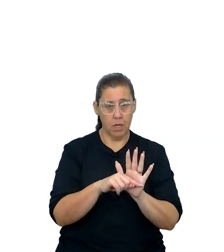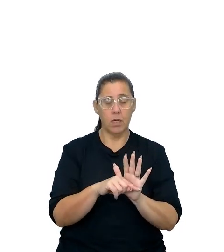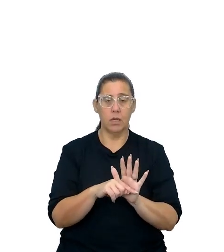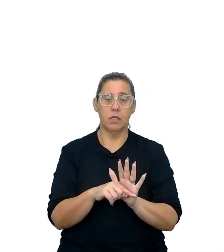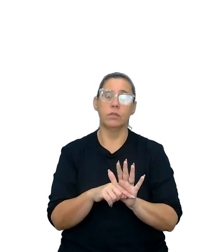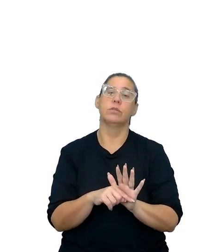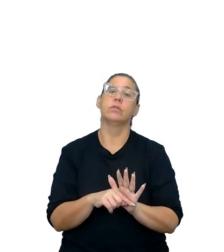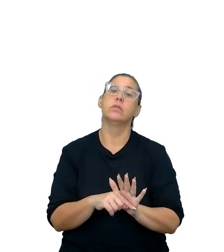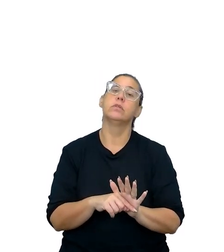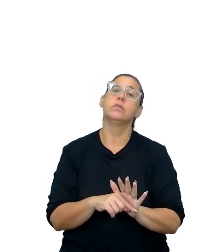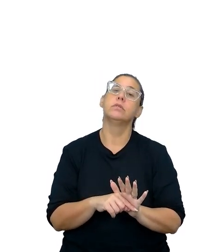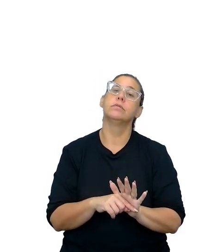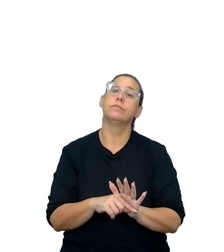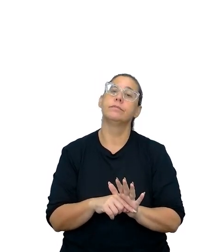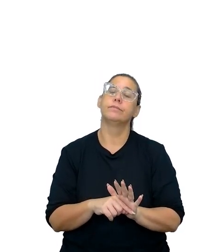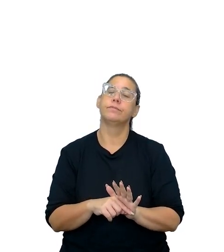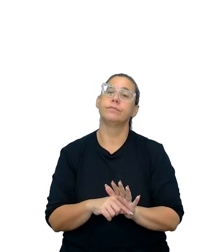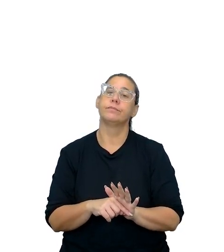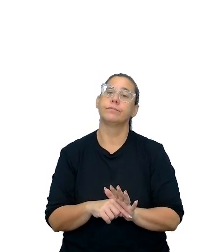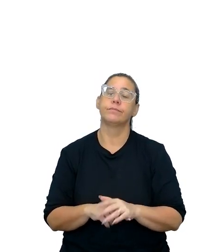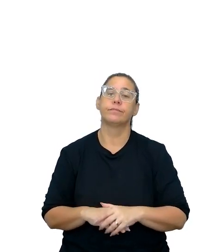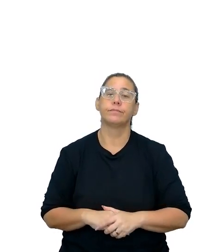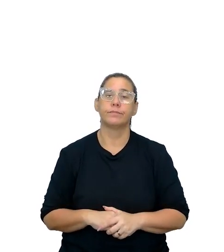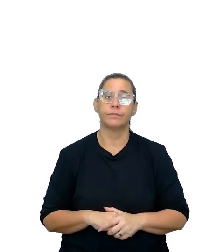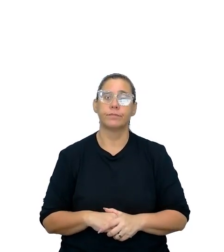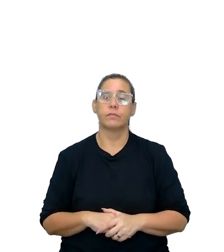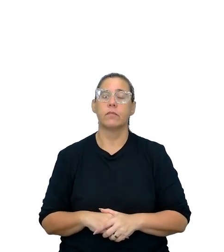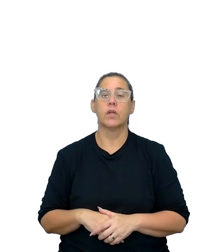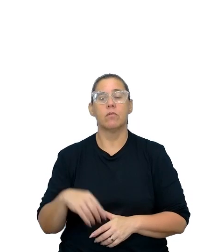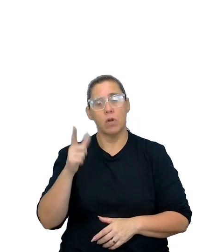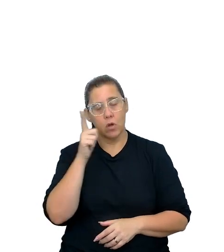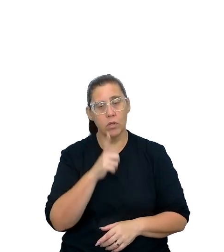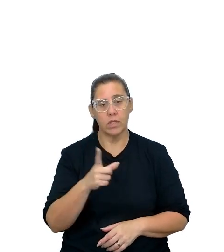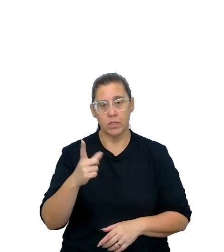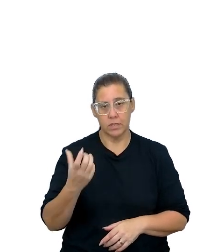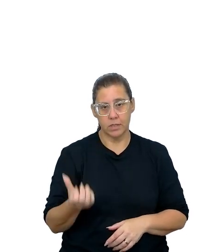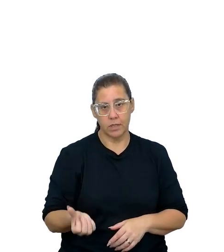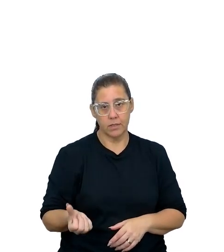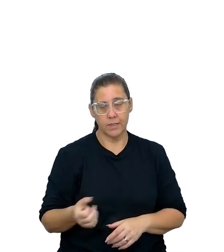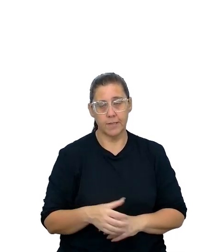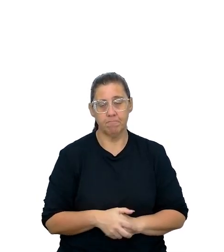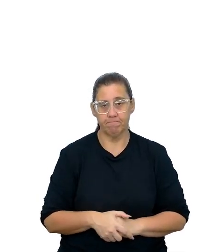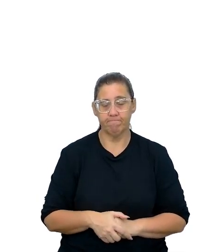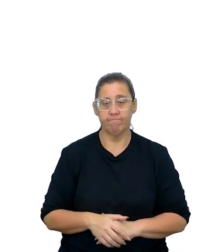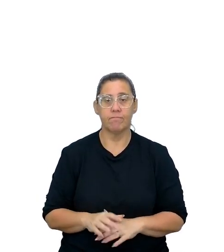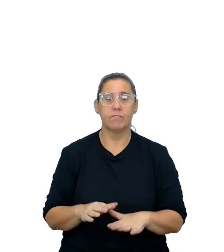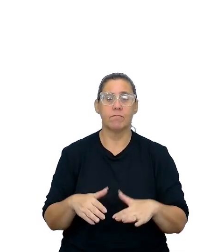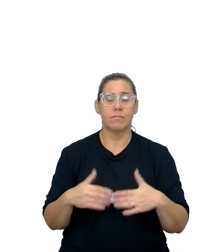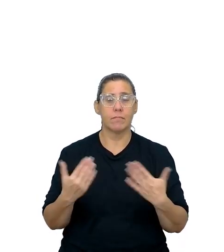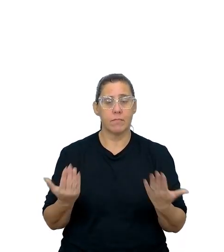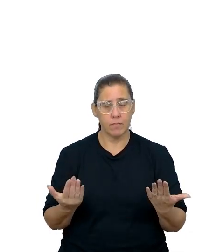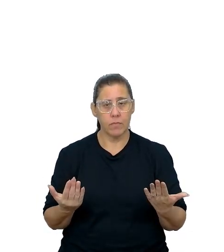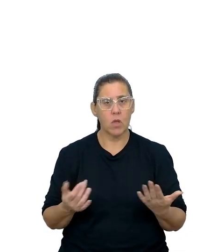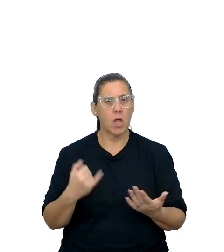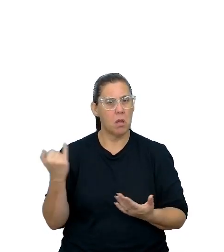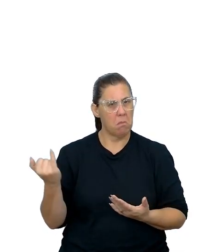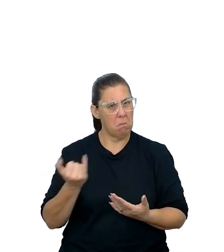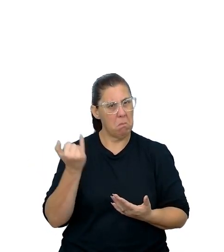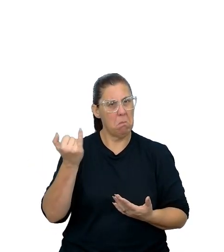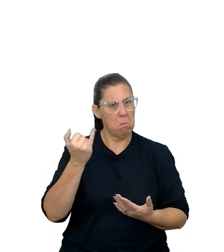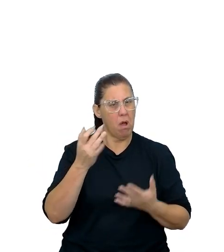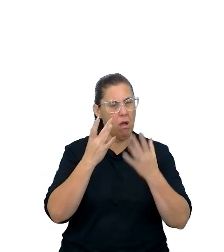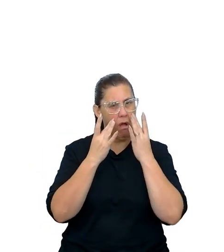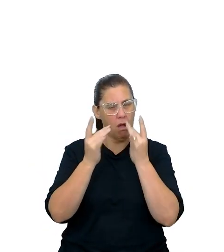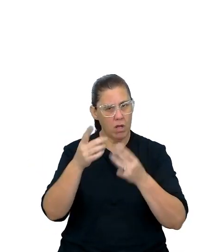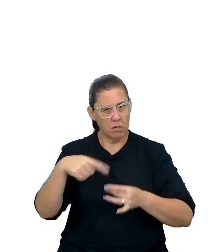Que numa das árvores havia 20 pássaros, que vai dar 16. Então, gente, é importantíssimo chamar